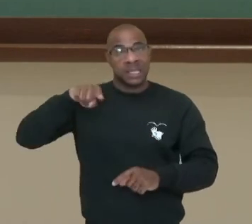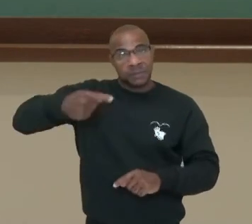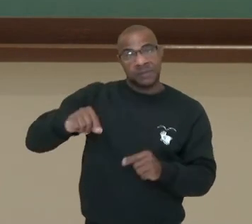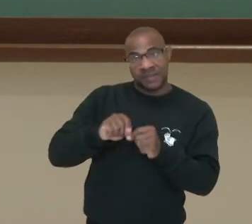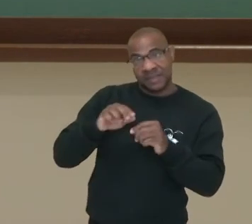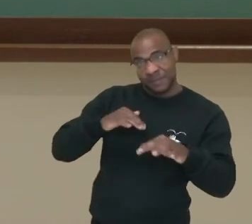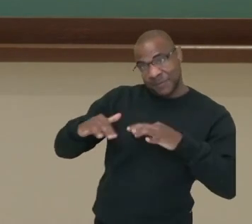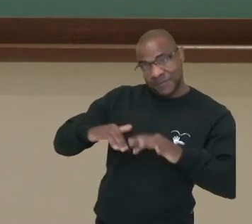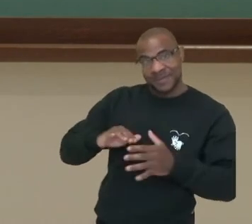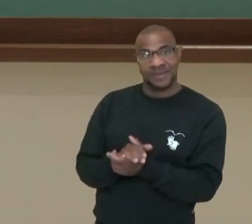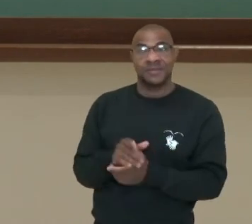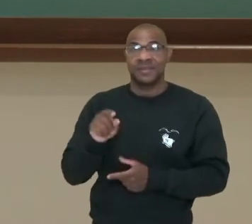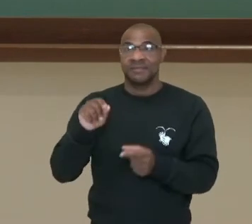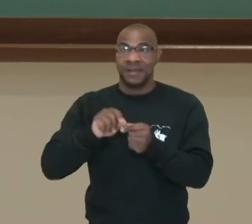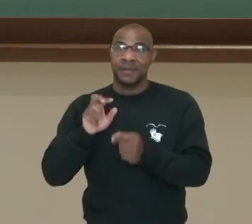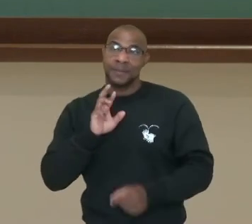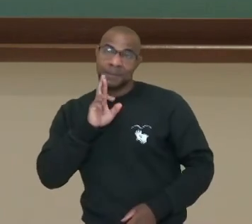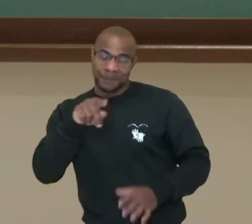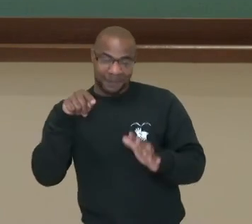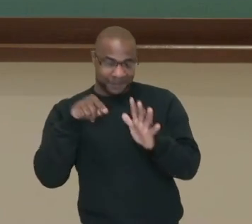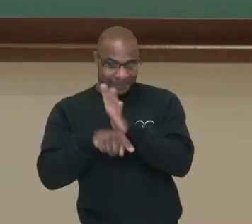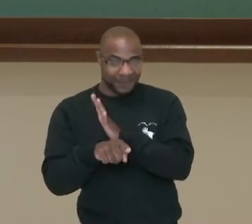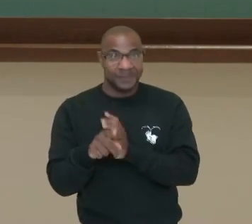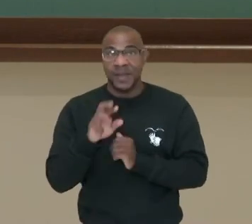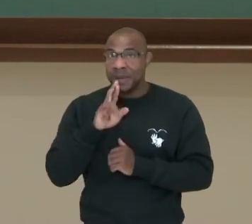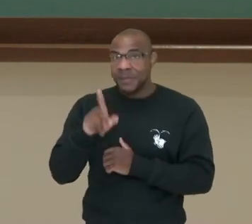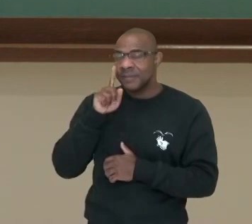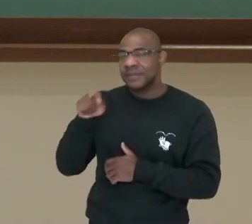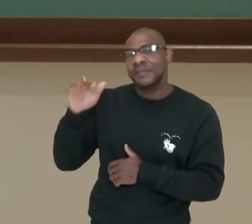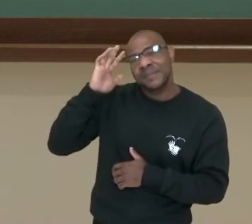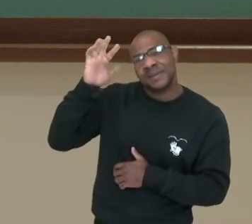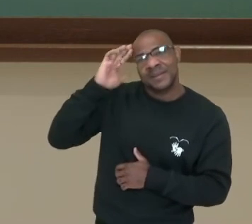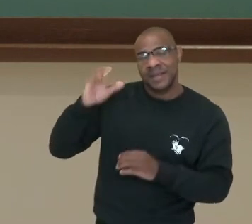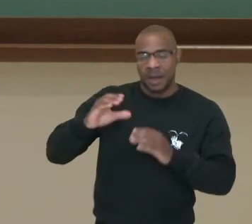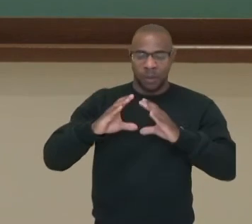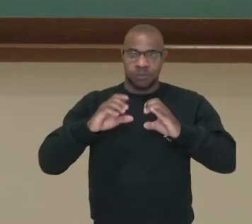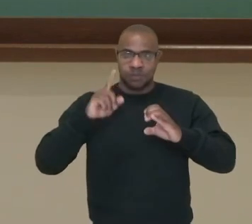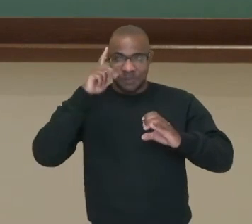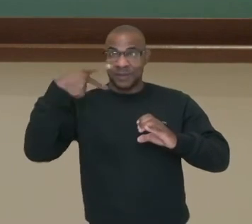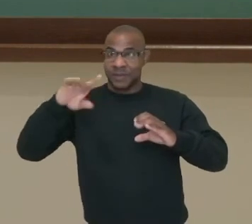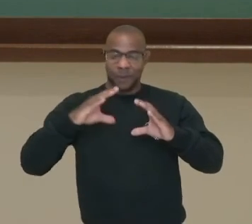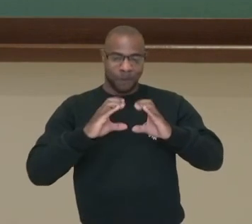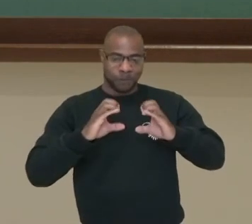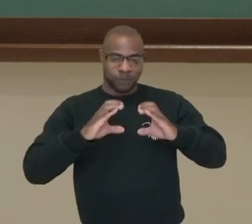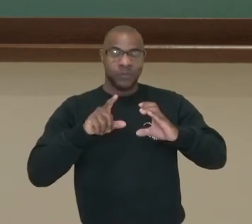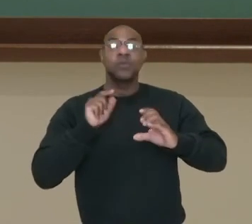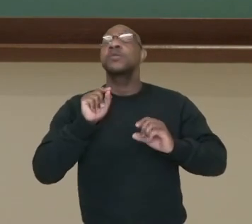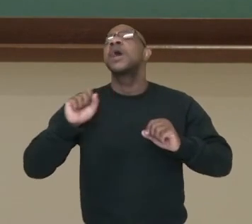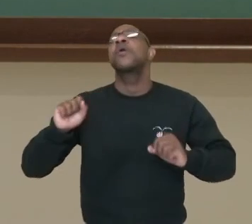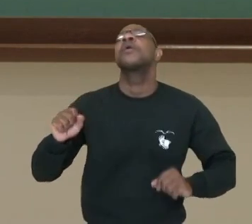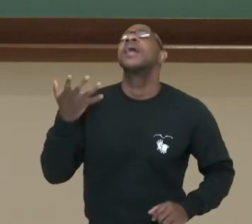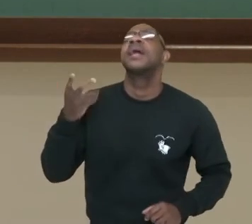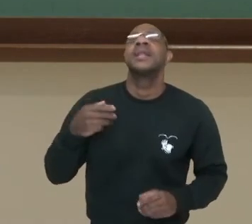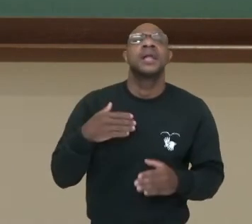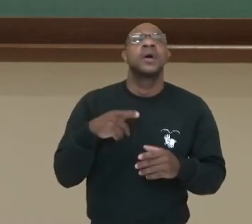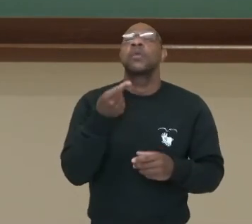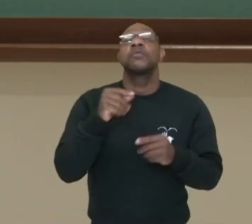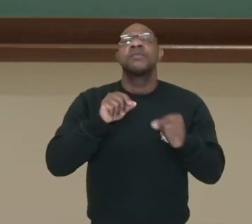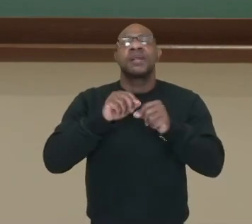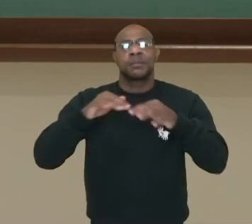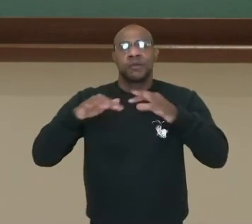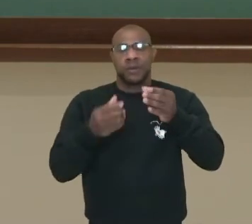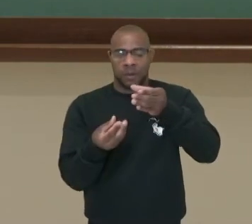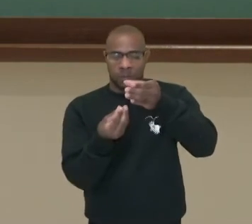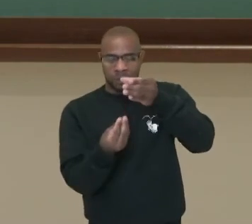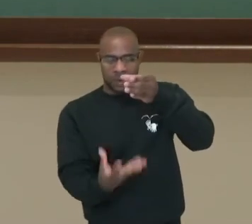você vai responder essas questões, né? Imaginando que a bexiga é o seu pulmão. O que acontece, né, quando você faz o movimento de